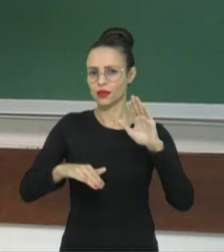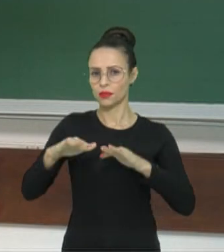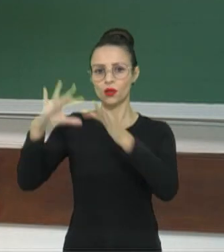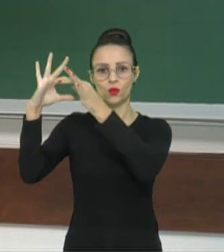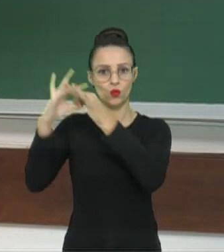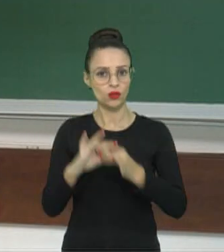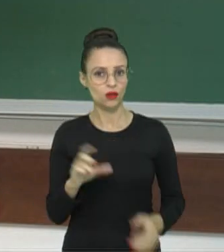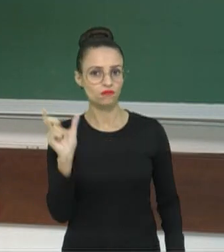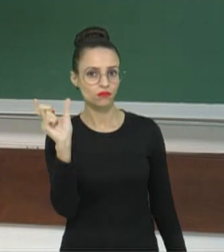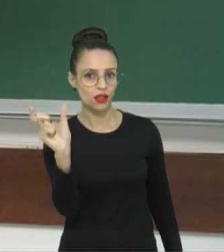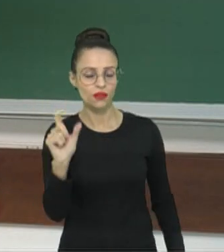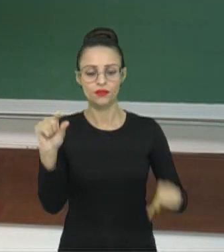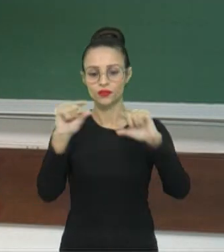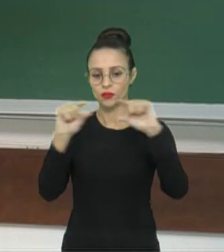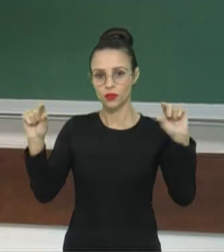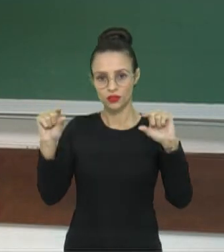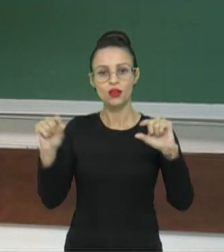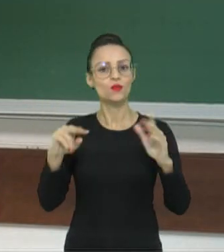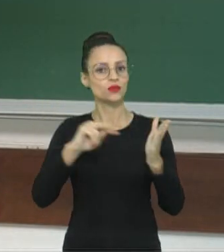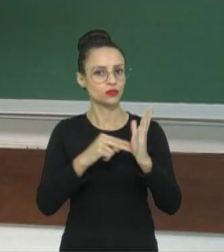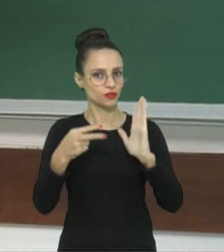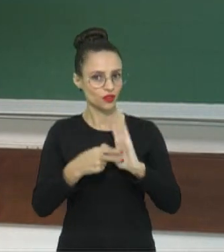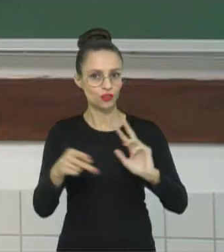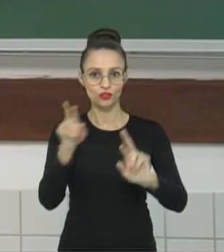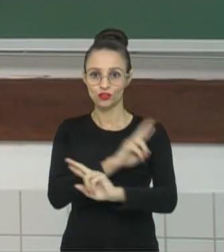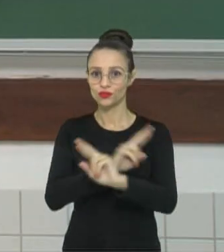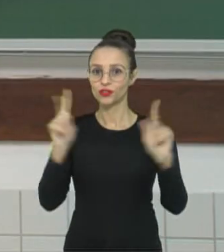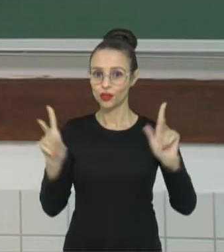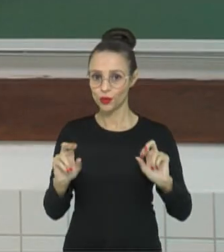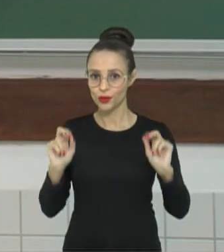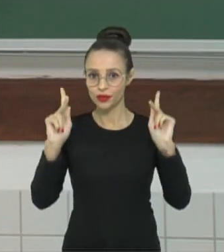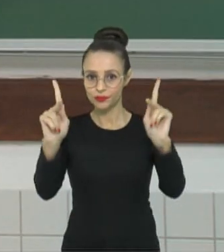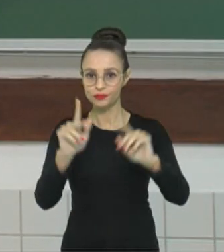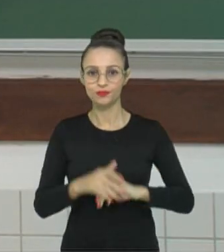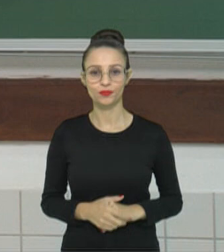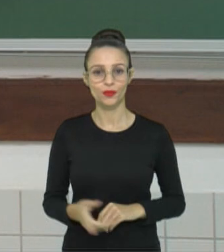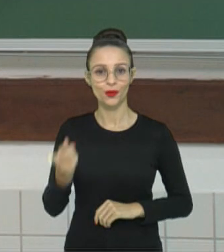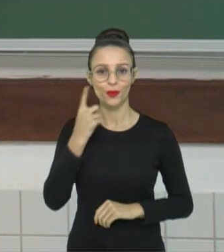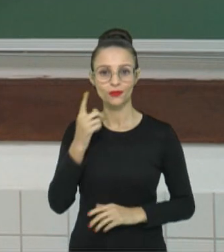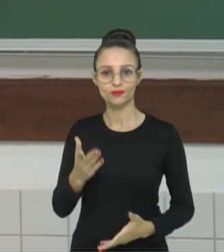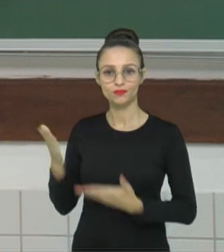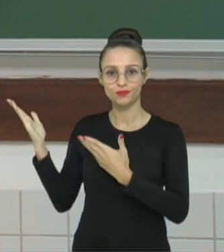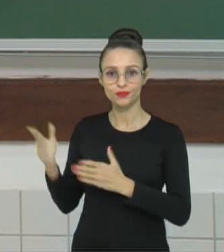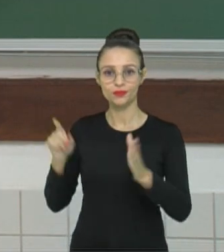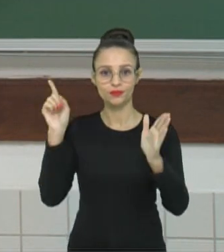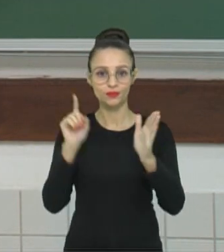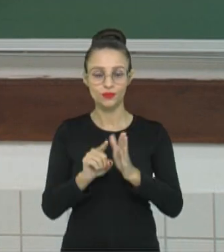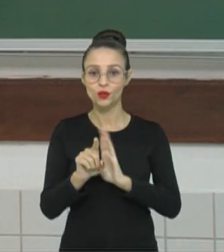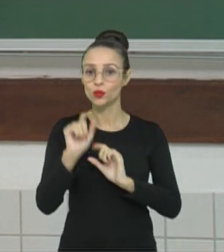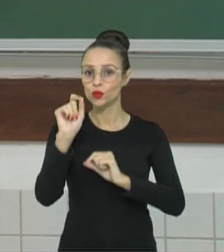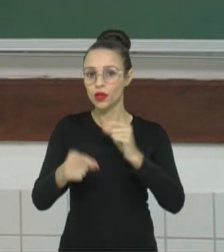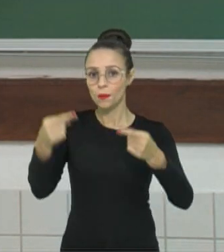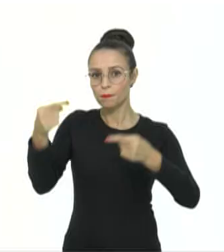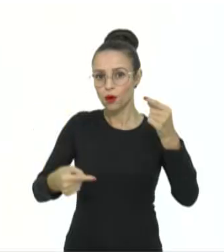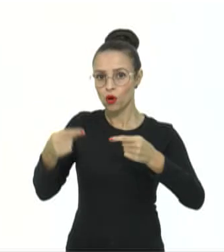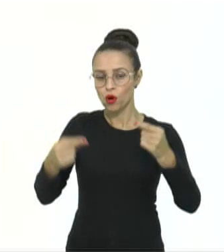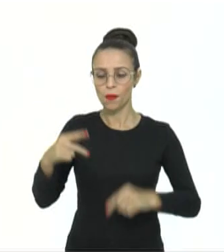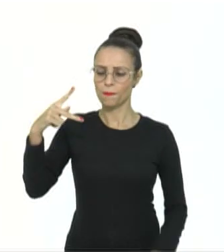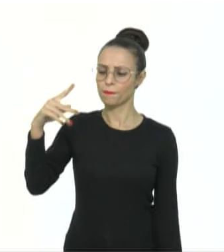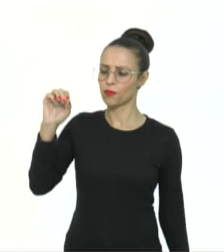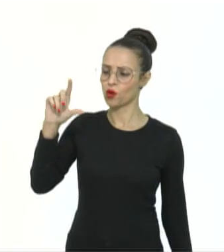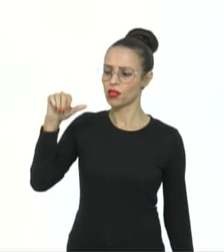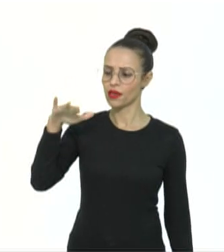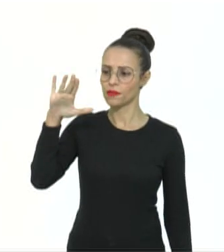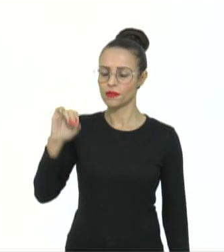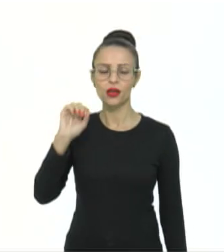a mesma palavra ou expressão terá significados diferentes, ok? Olha só, uma questão polêmica é aquela que,